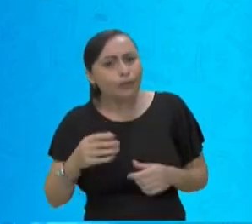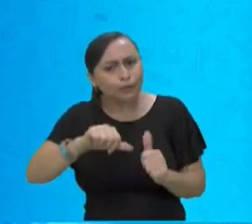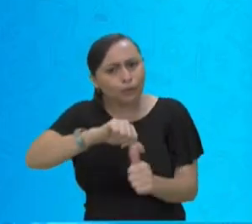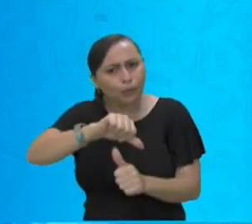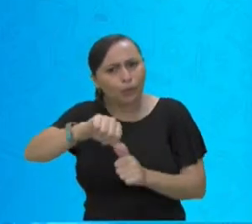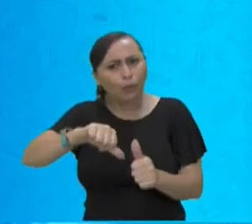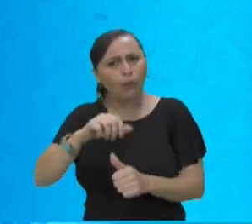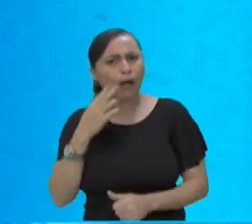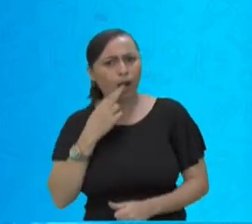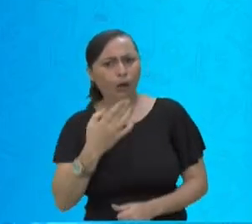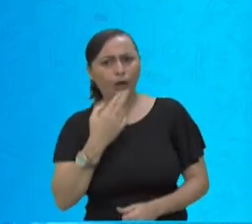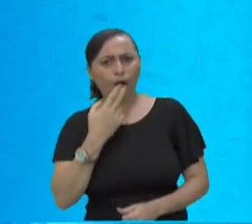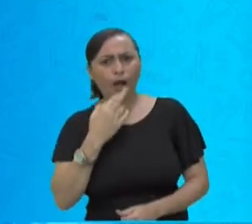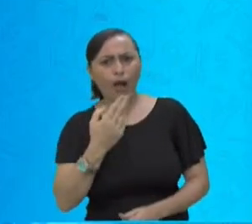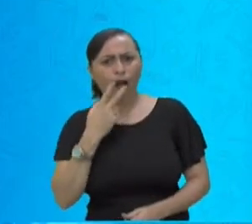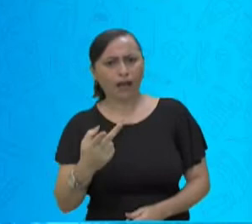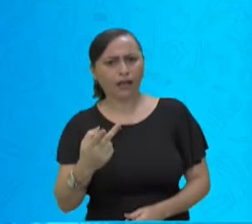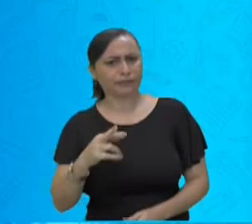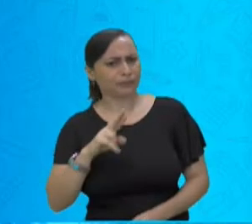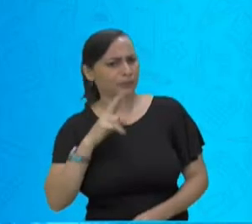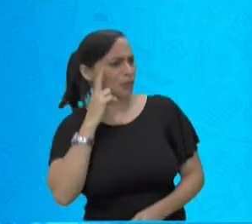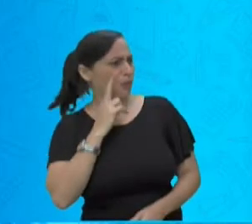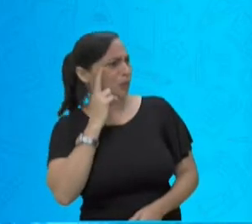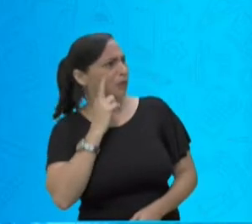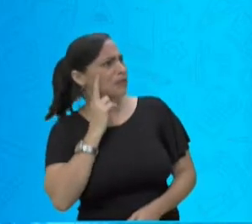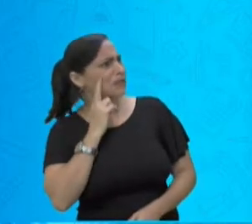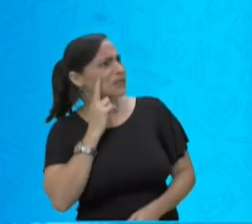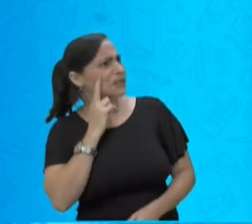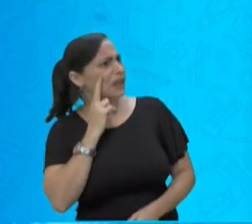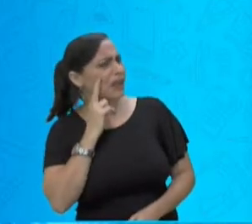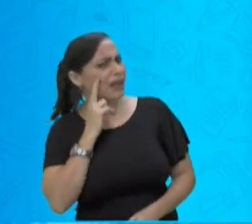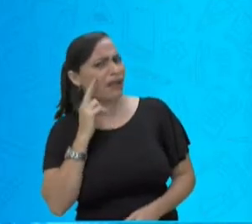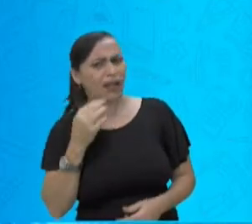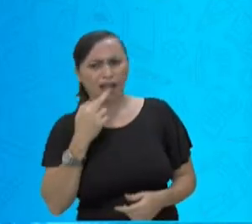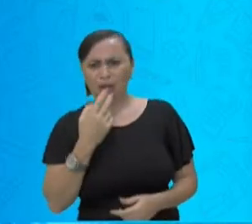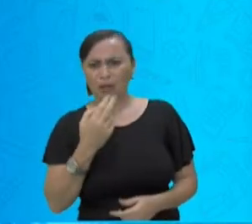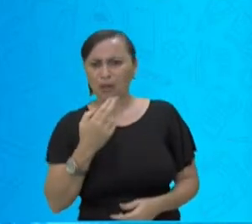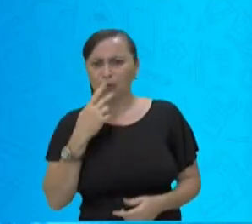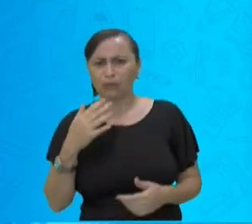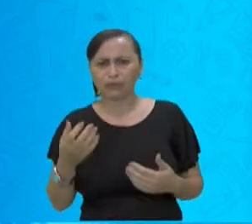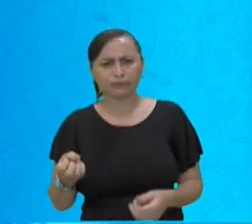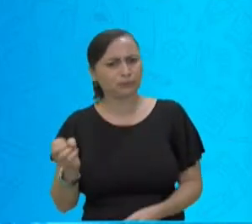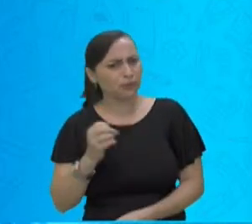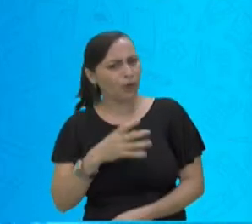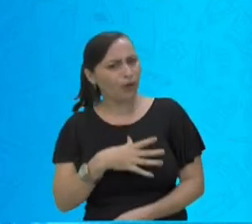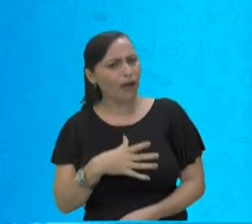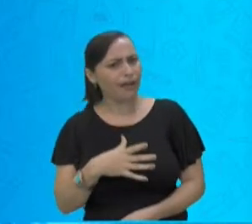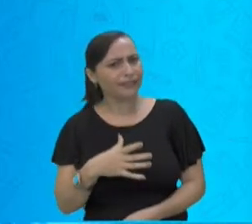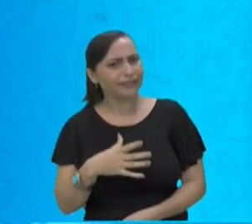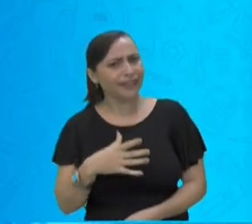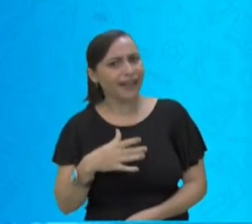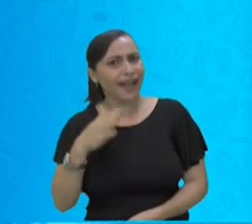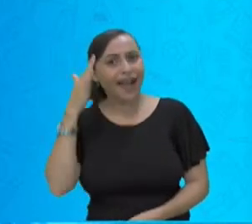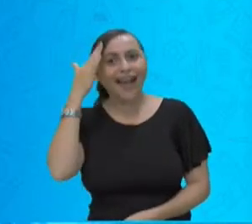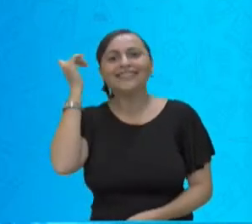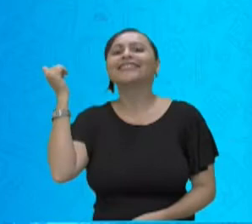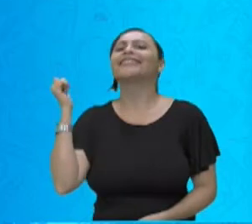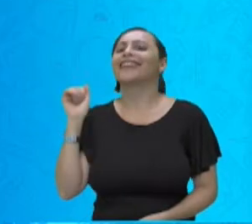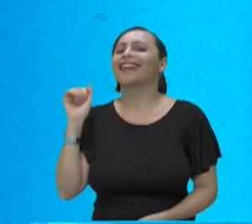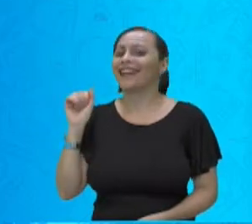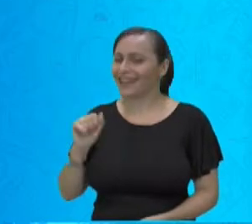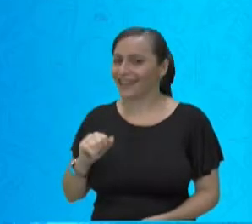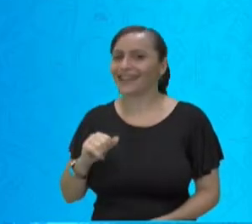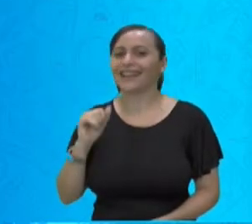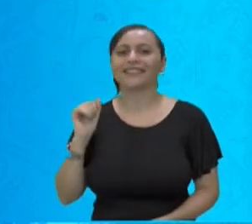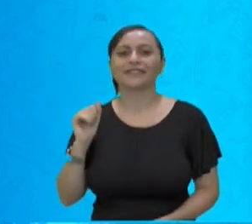cor-de-rosa ai Rosa essa cor promoção Nova mas eu já sei é um